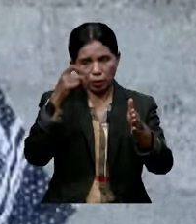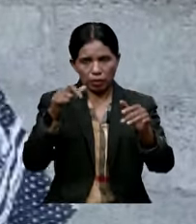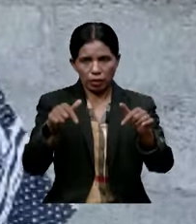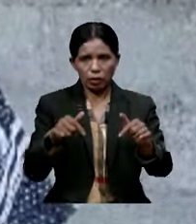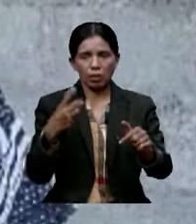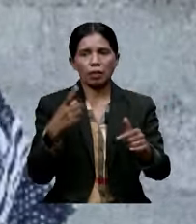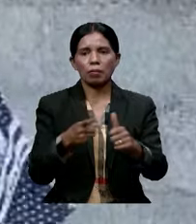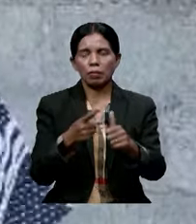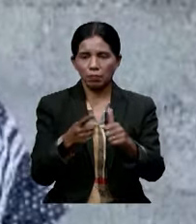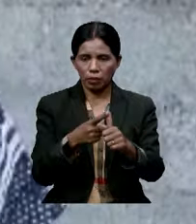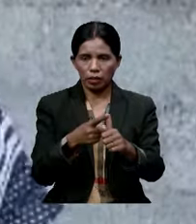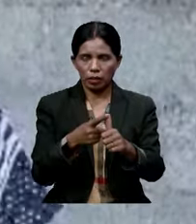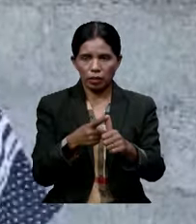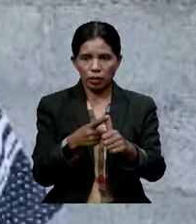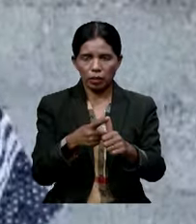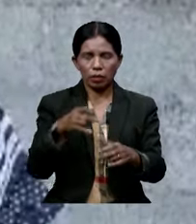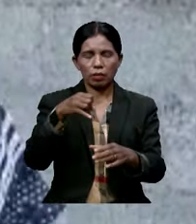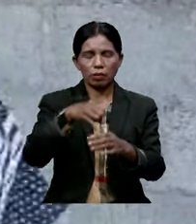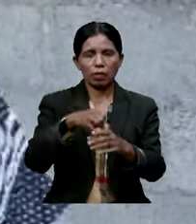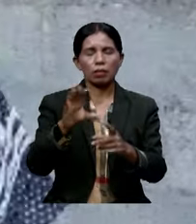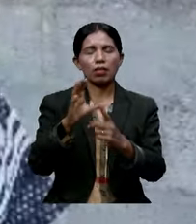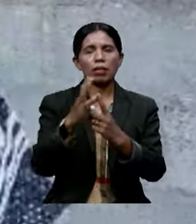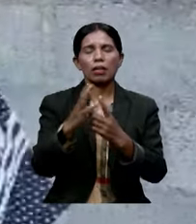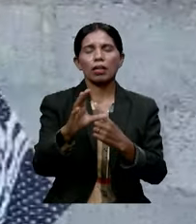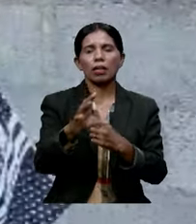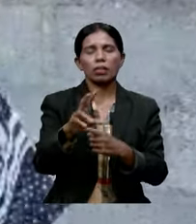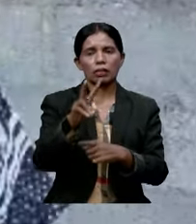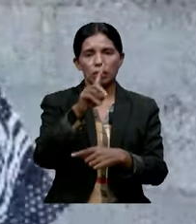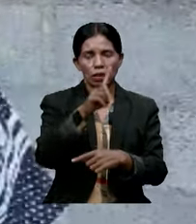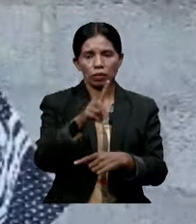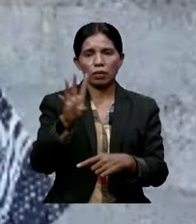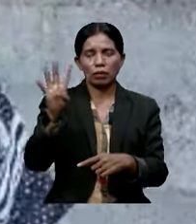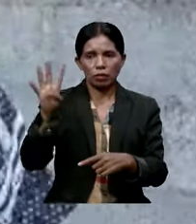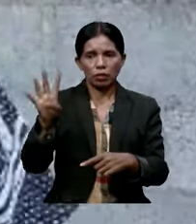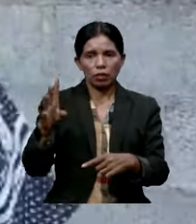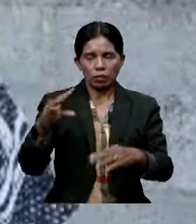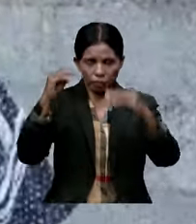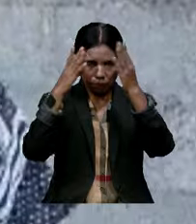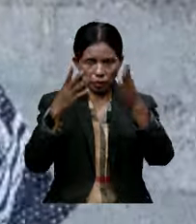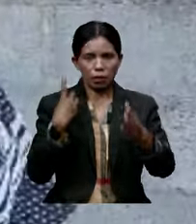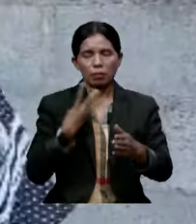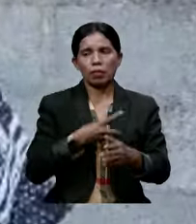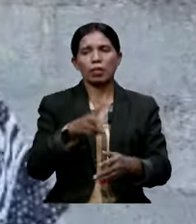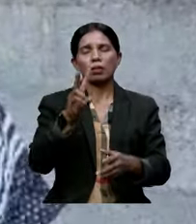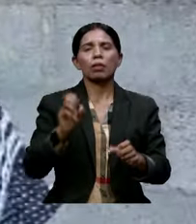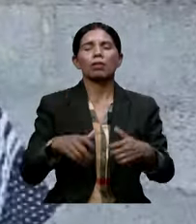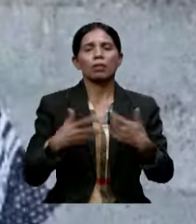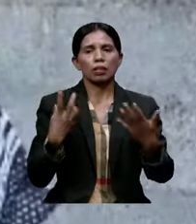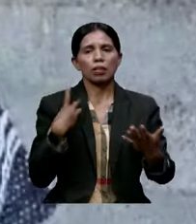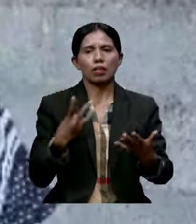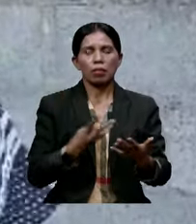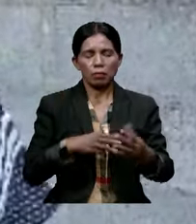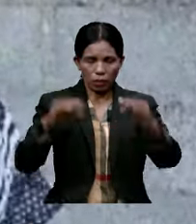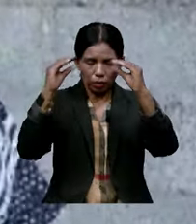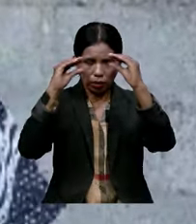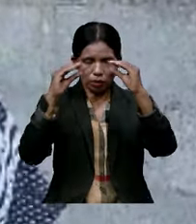minha primeiro ciclo, né, inclui classe ida, tô classe rata. Então, ia manorim, a minha em rua de. Pensar que a minha tu